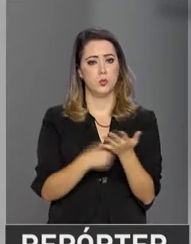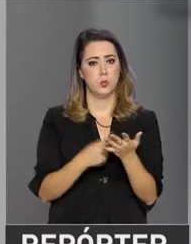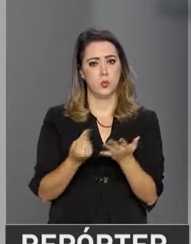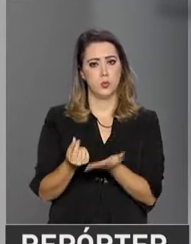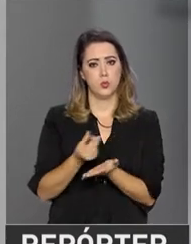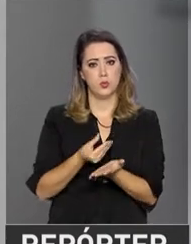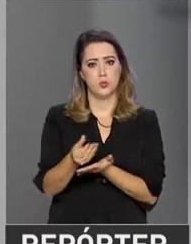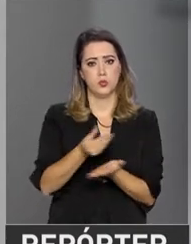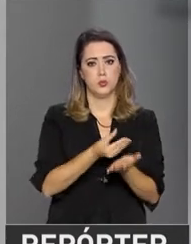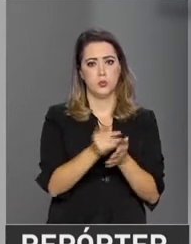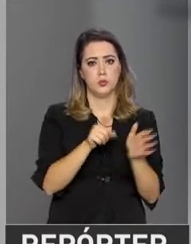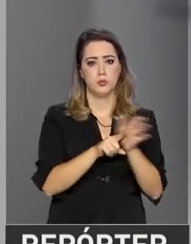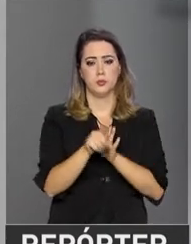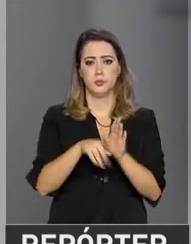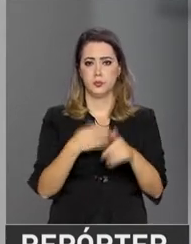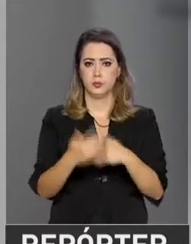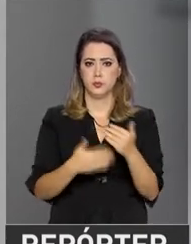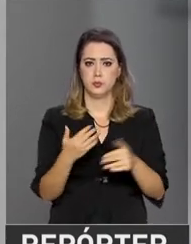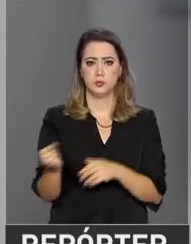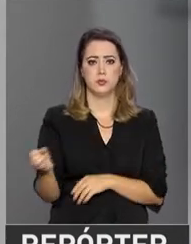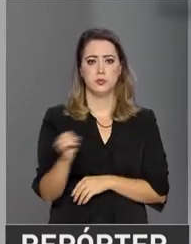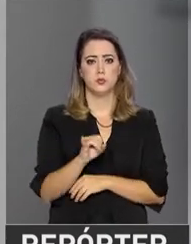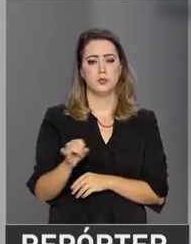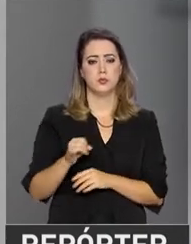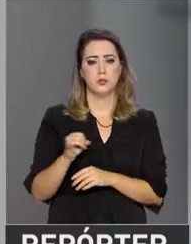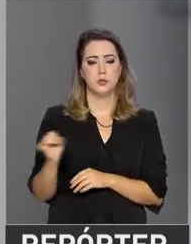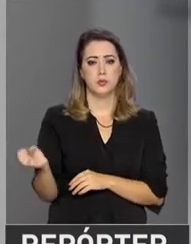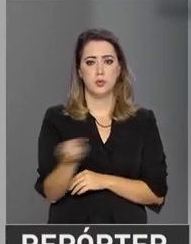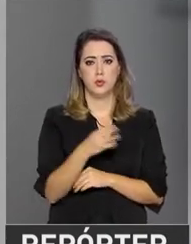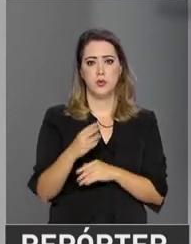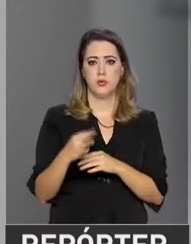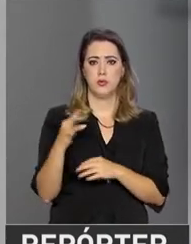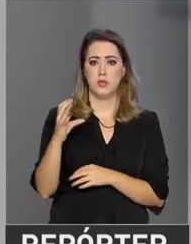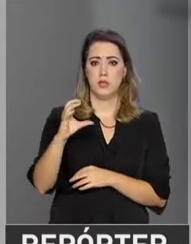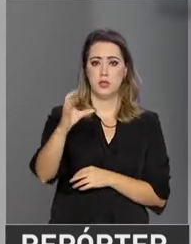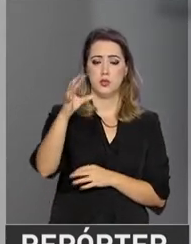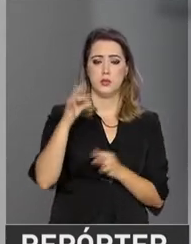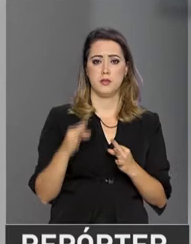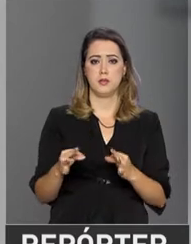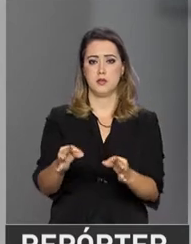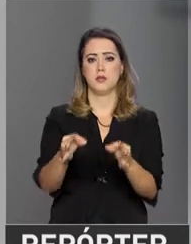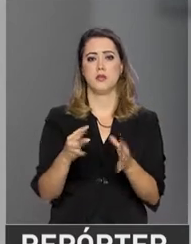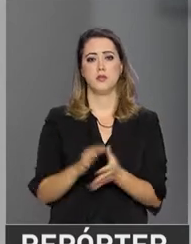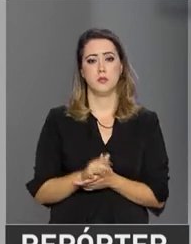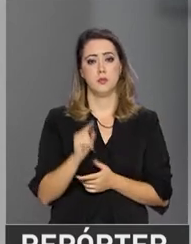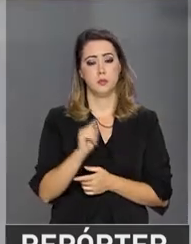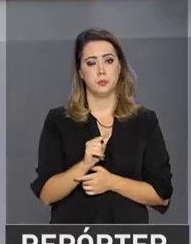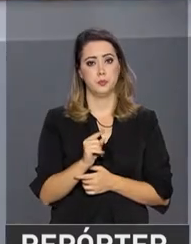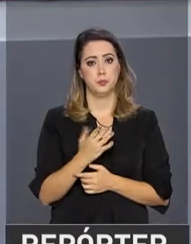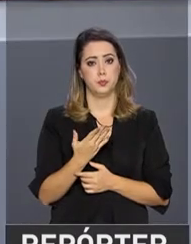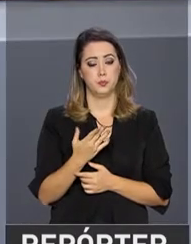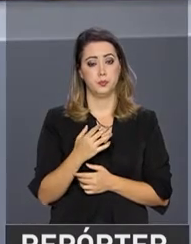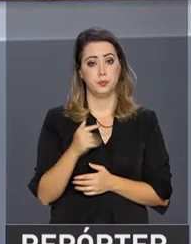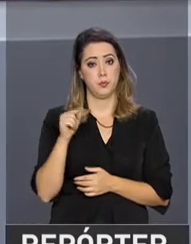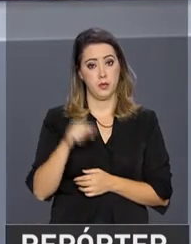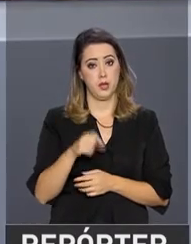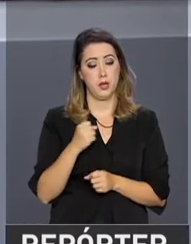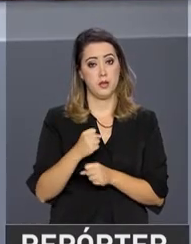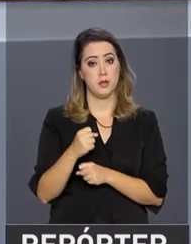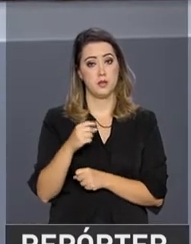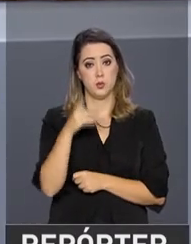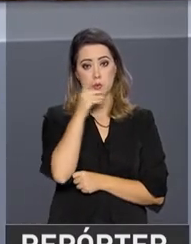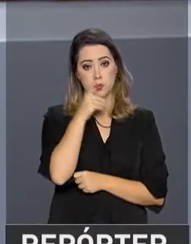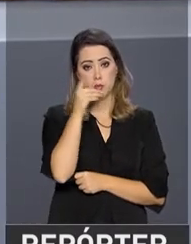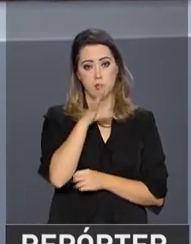para pesquisa desenvolvimento e inovação em ciência e tecnologia a partir deste domingo